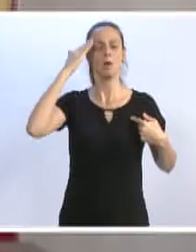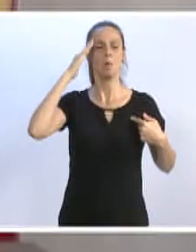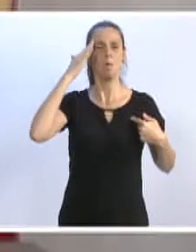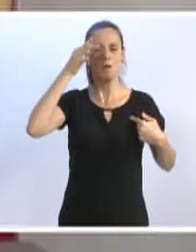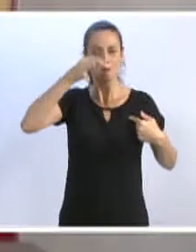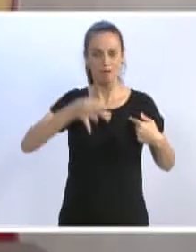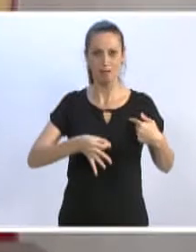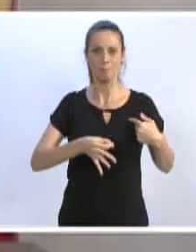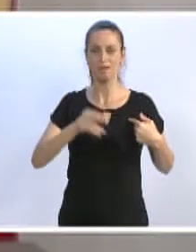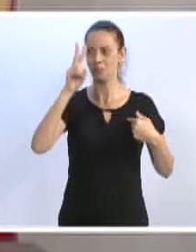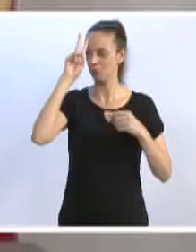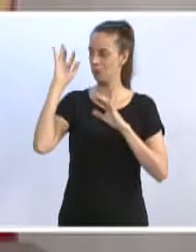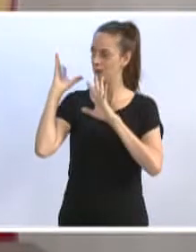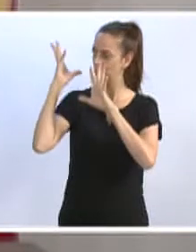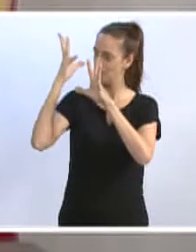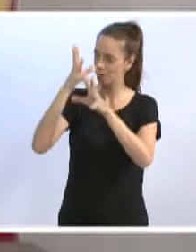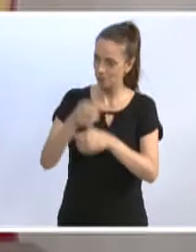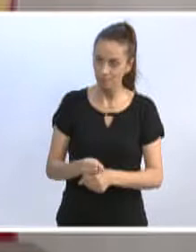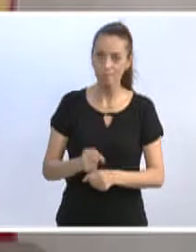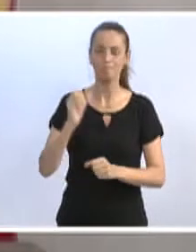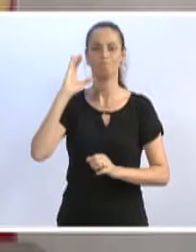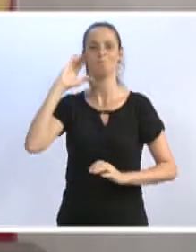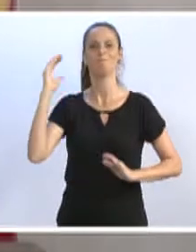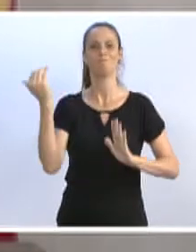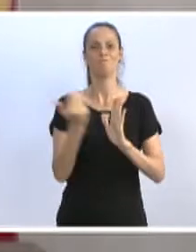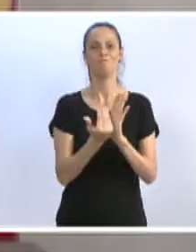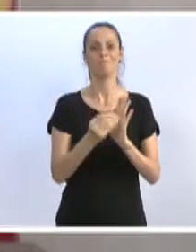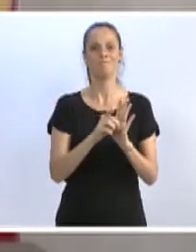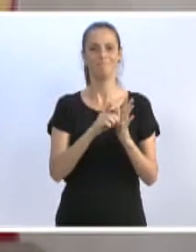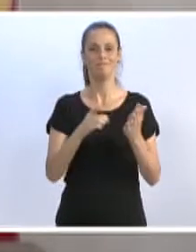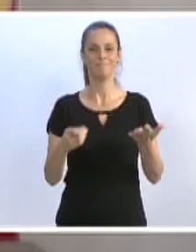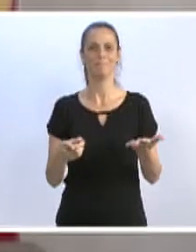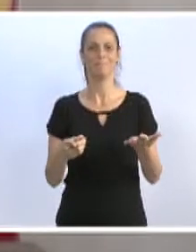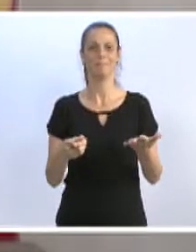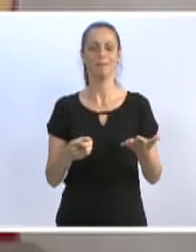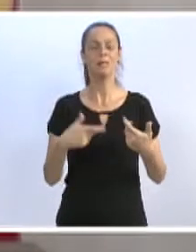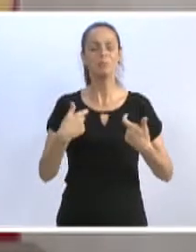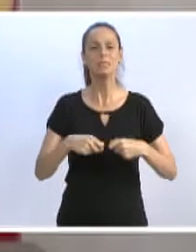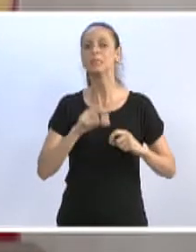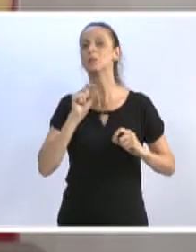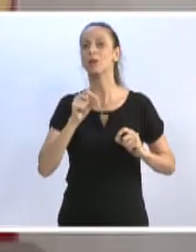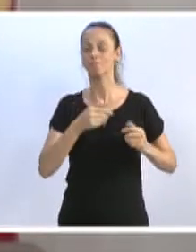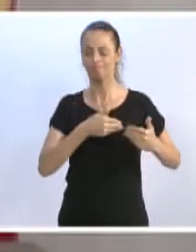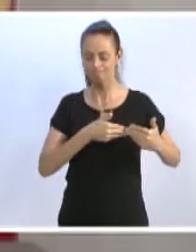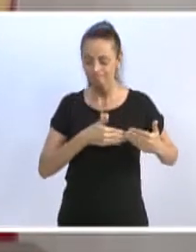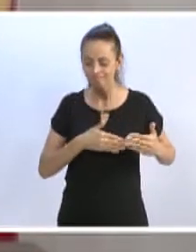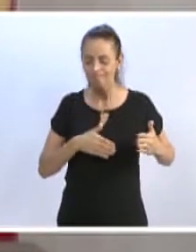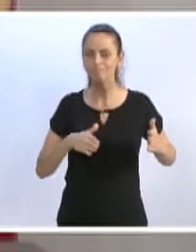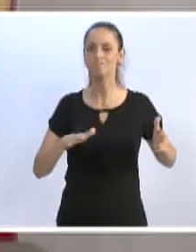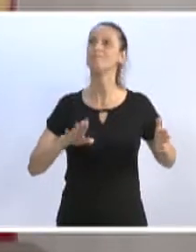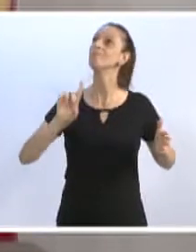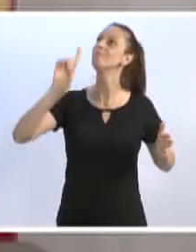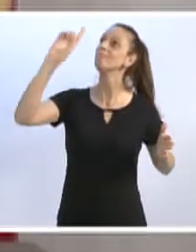histórica, nós vamos confiar no texto bíblico. Vamos abrir o nosso coração e vamos deixar Deus falar conosco